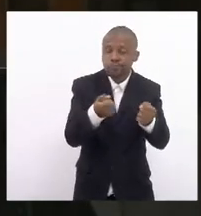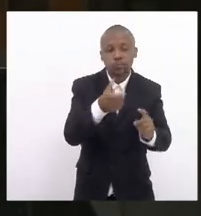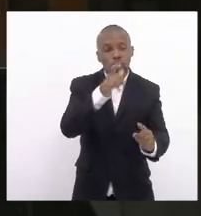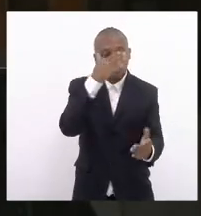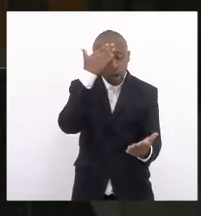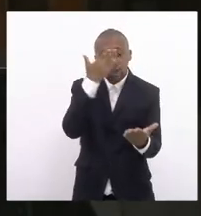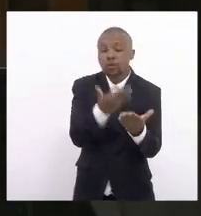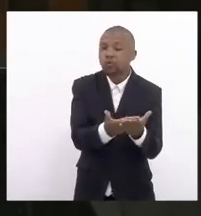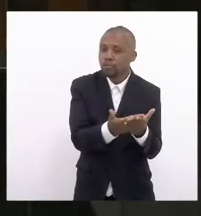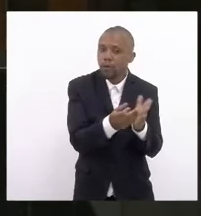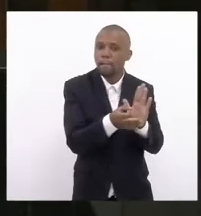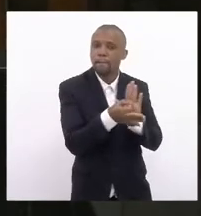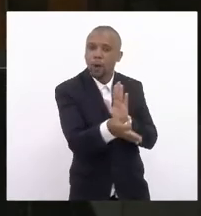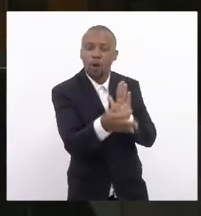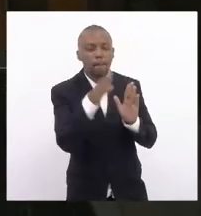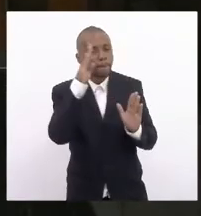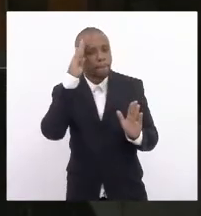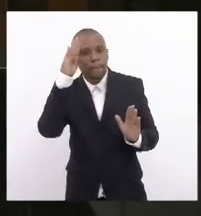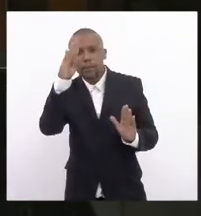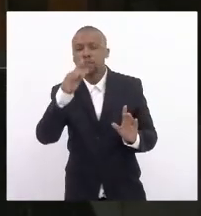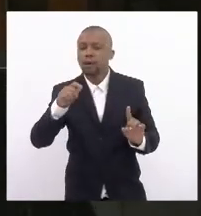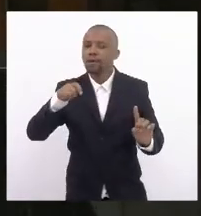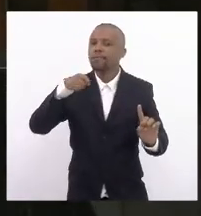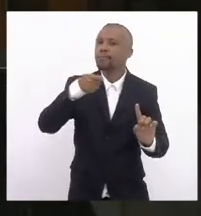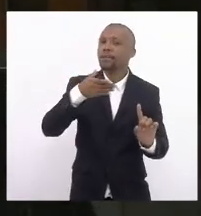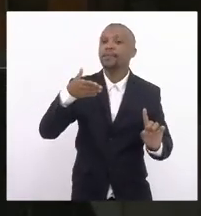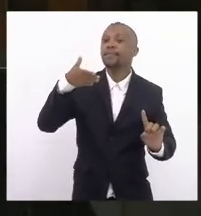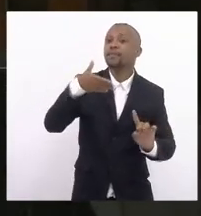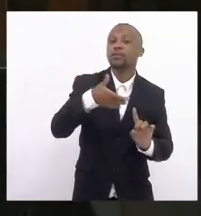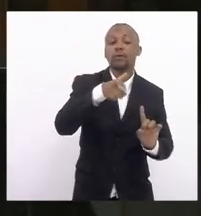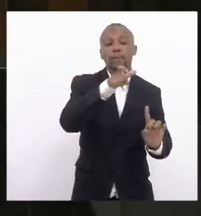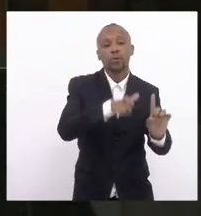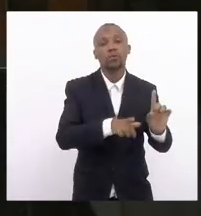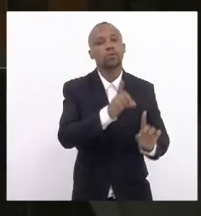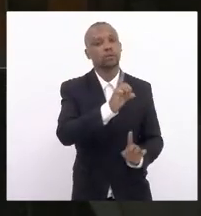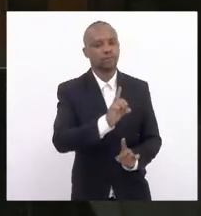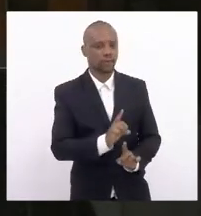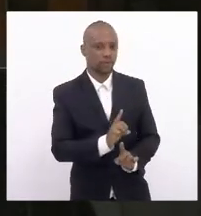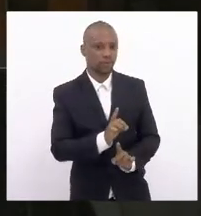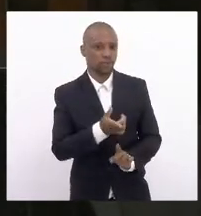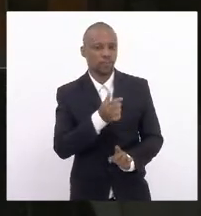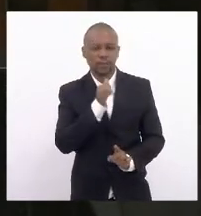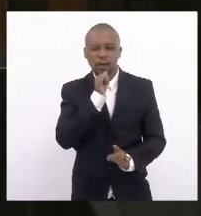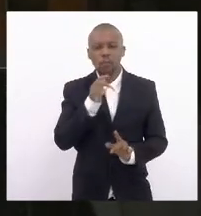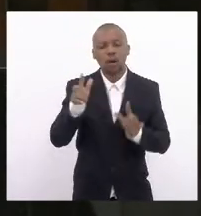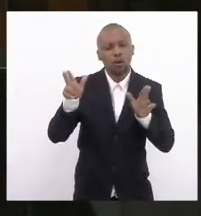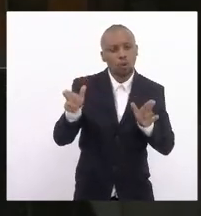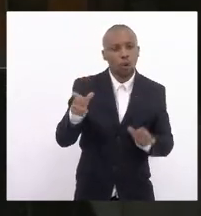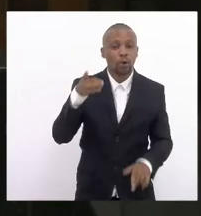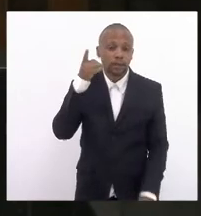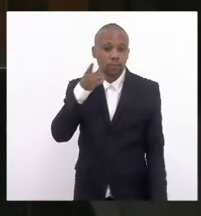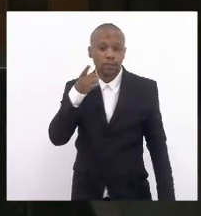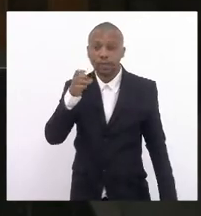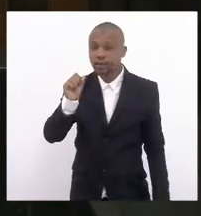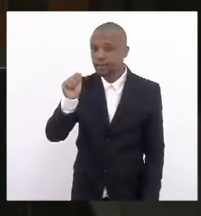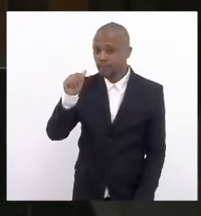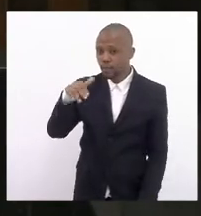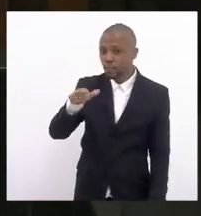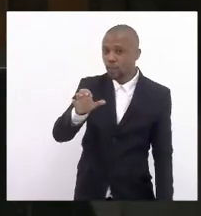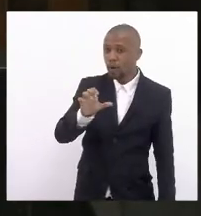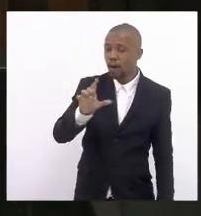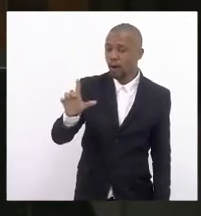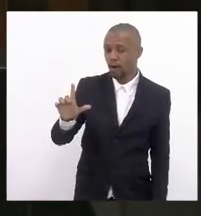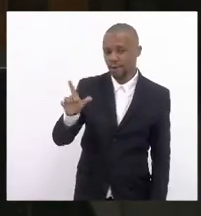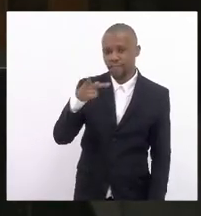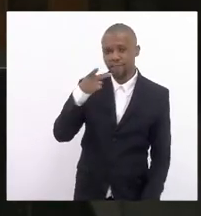acredita, com centralidade sobre a pessoa com deficiência. Vamos pegar isso que o deputado Samuel Malafaia falou. Vamos pegar esse